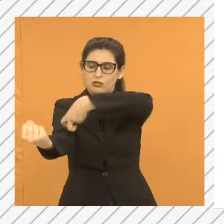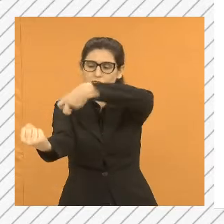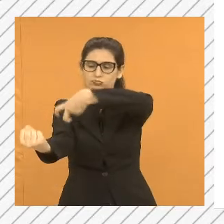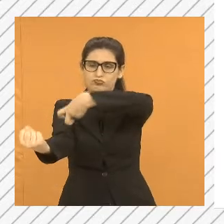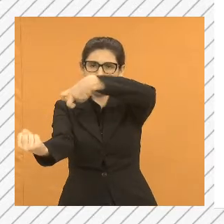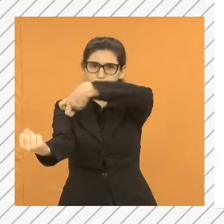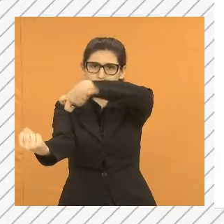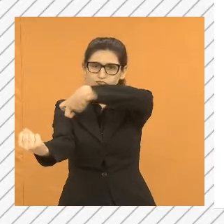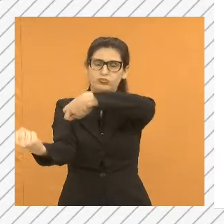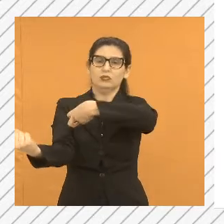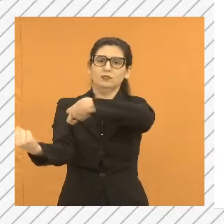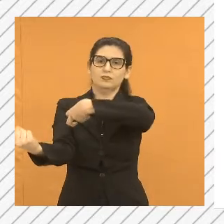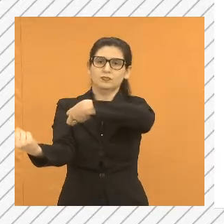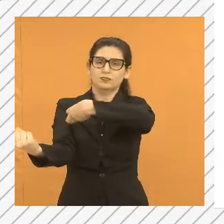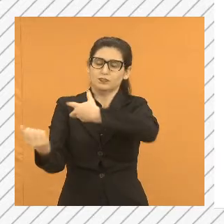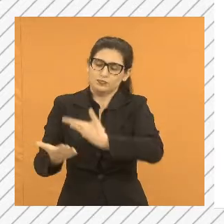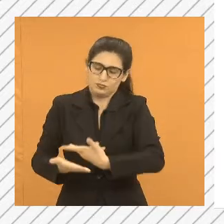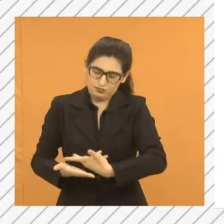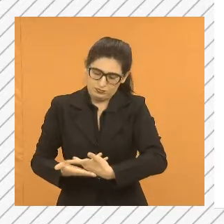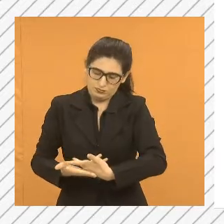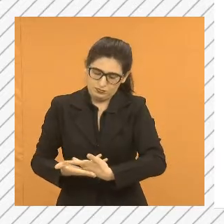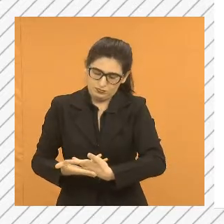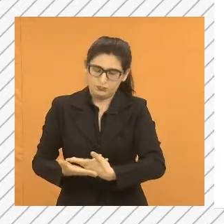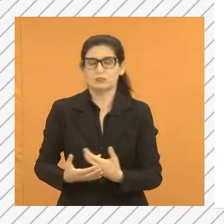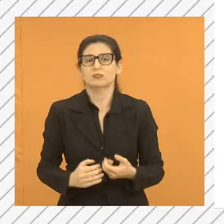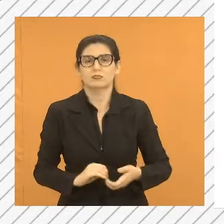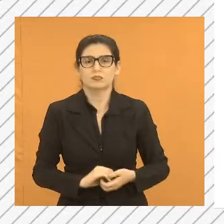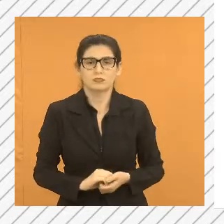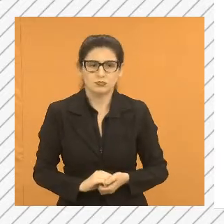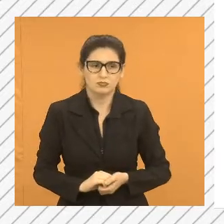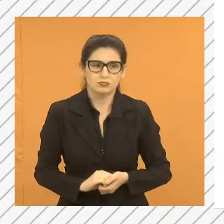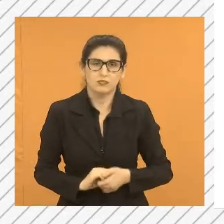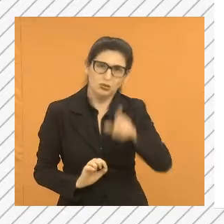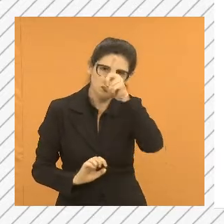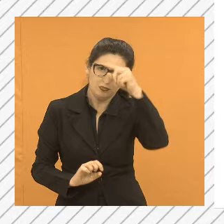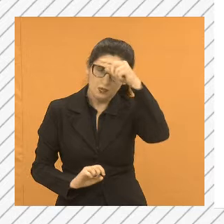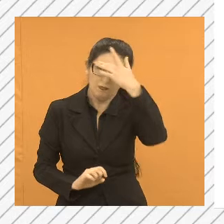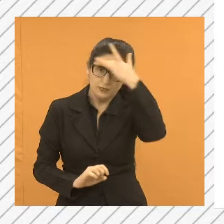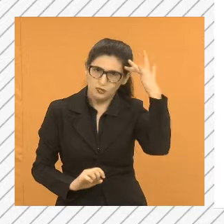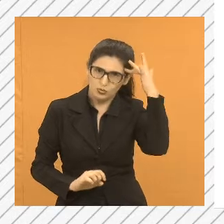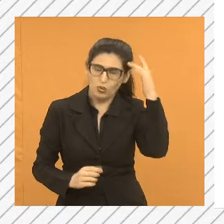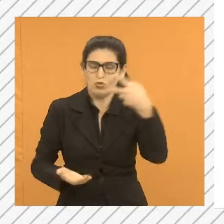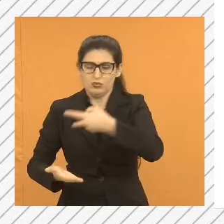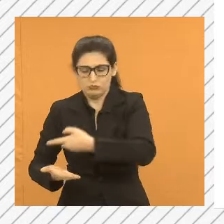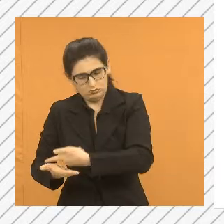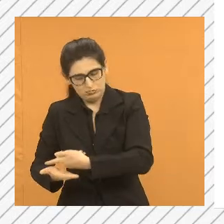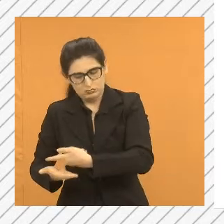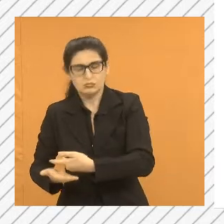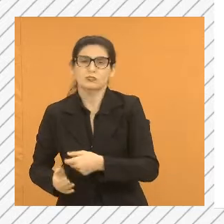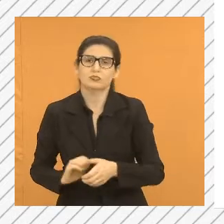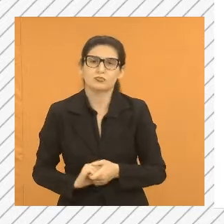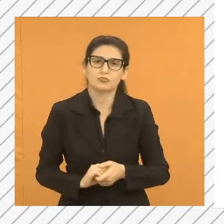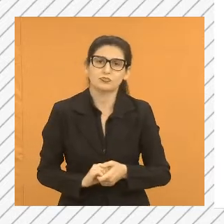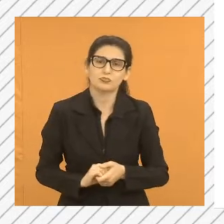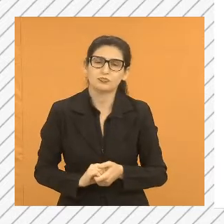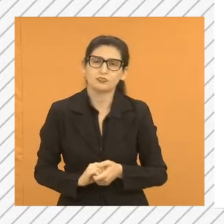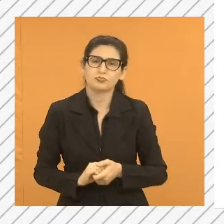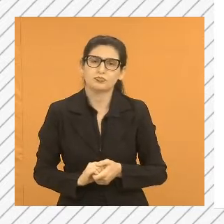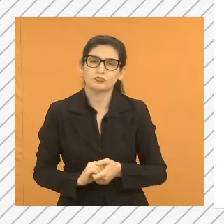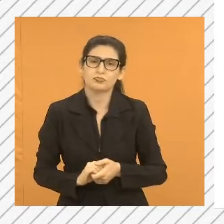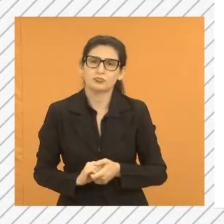internações, mantivemos um número aproximado, fechando o segundo quadrimestre